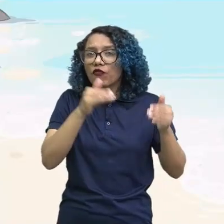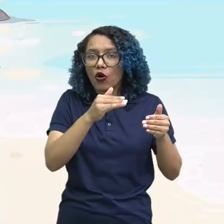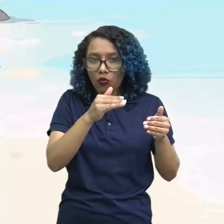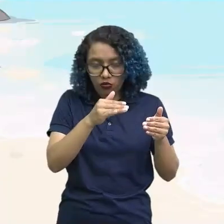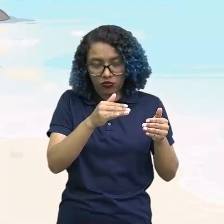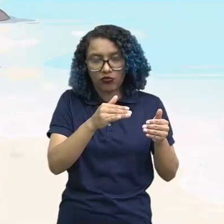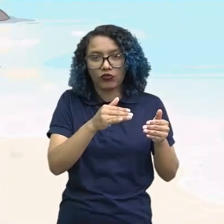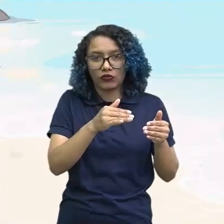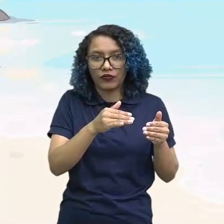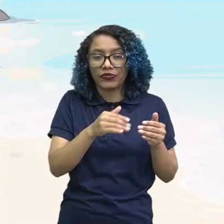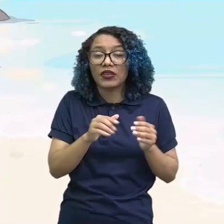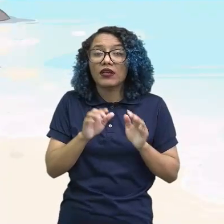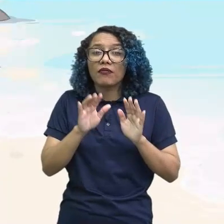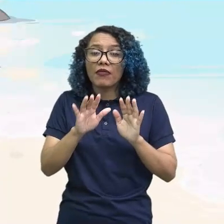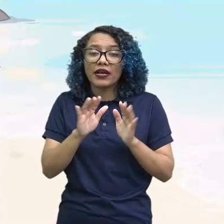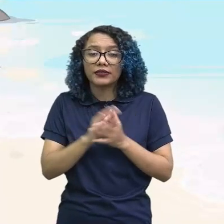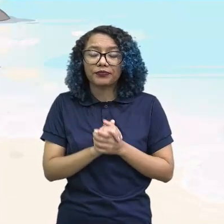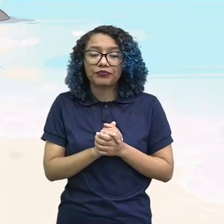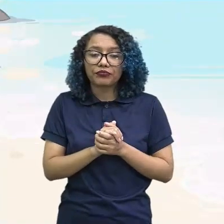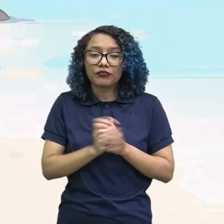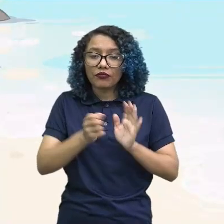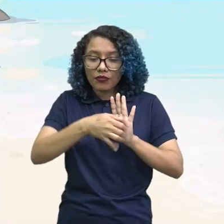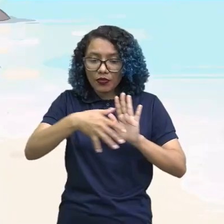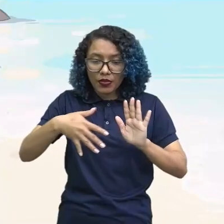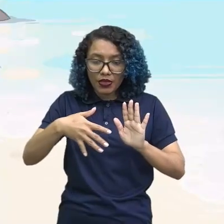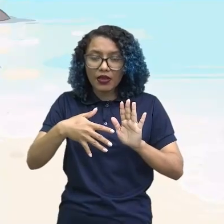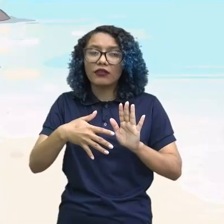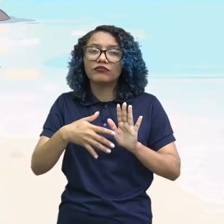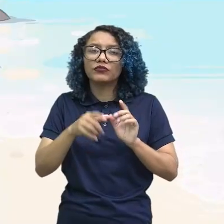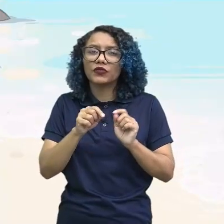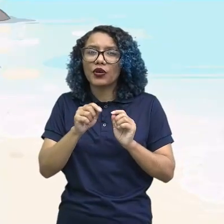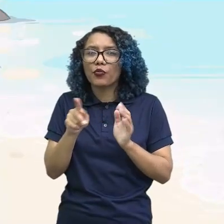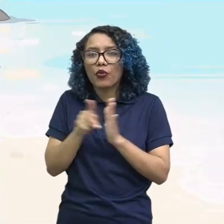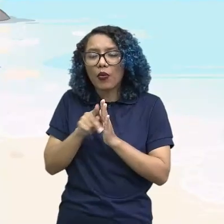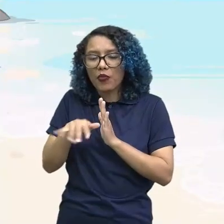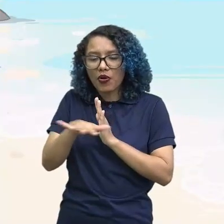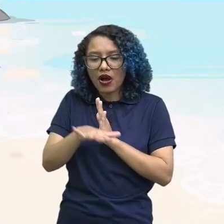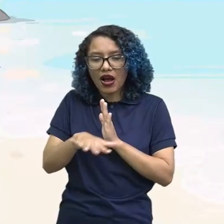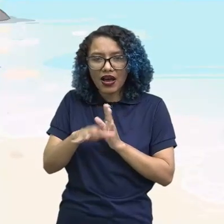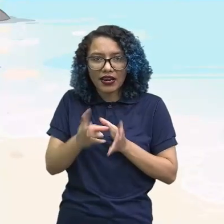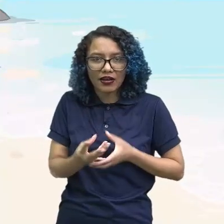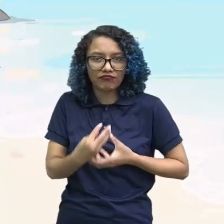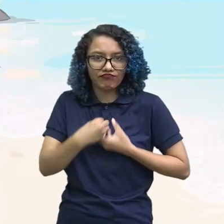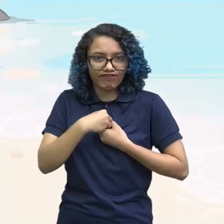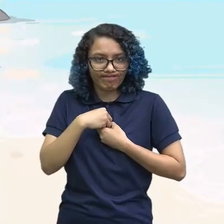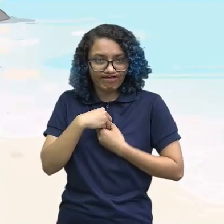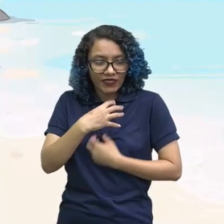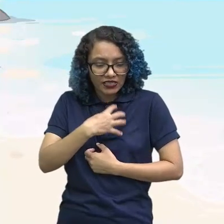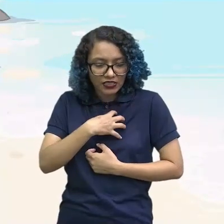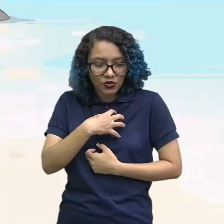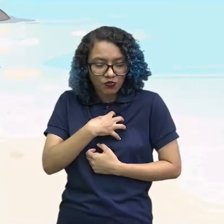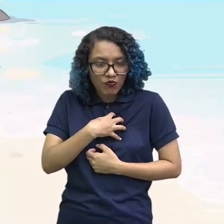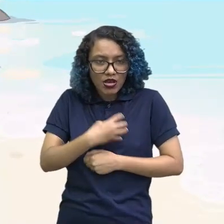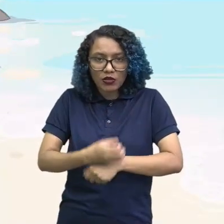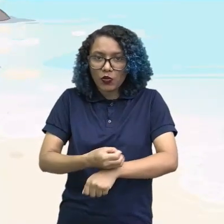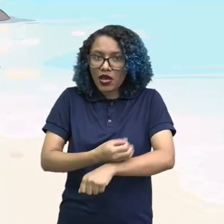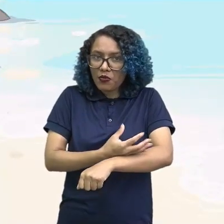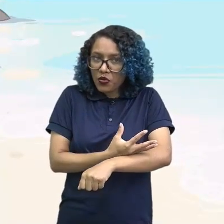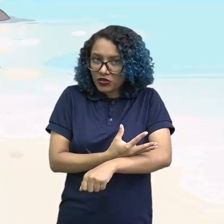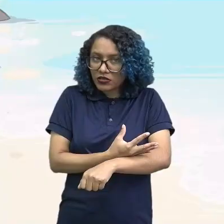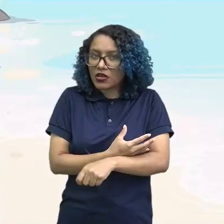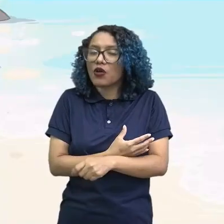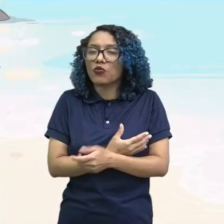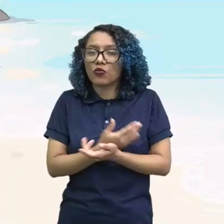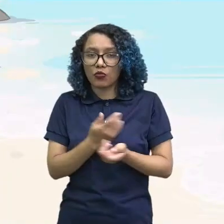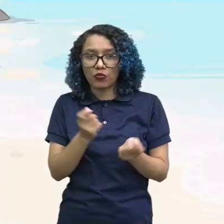E as figuras de linguagem, gente, vão estar no campo da subjetividade, dos sentimentos, das emoções, quando